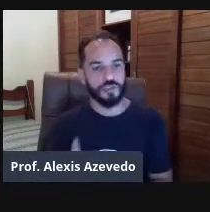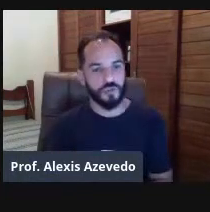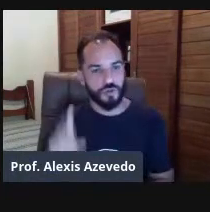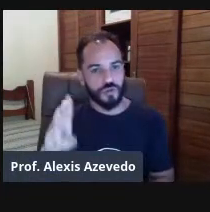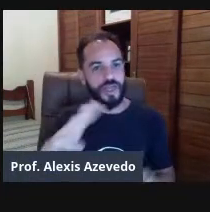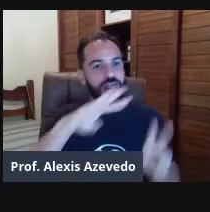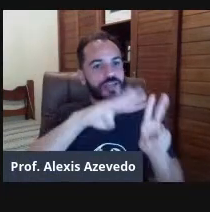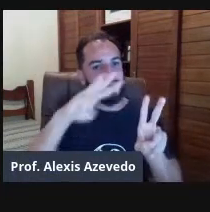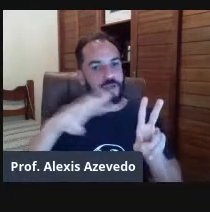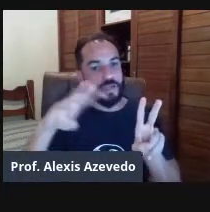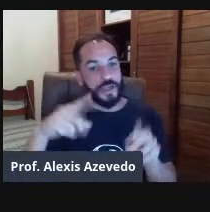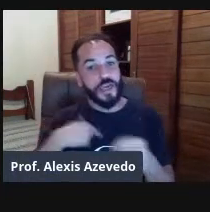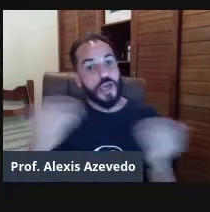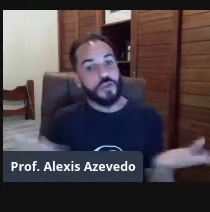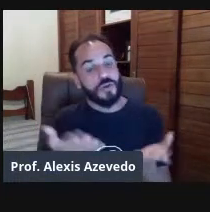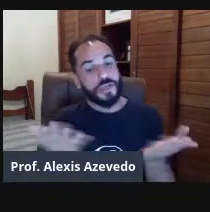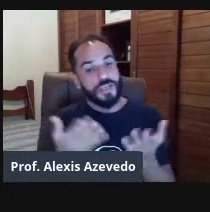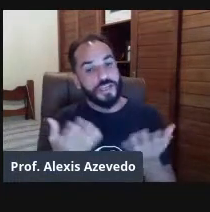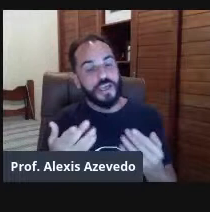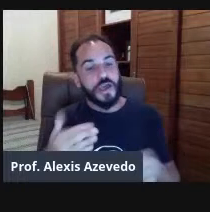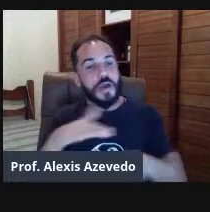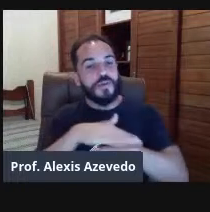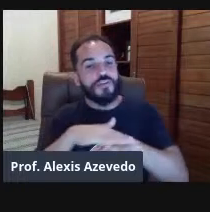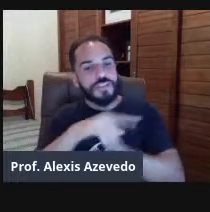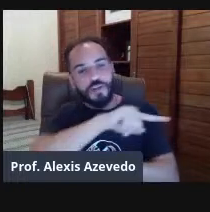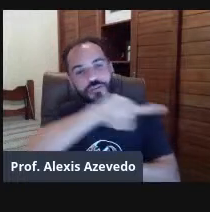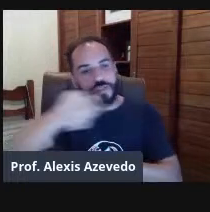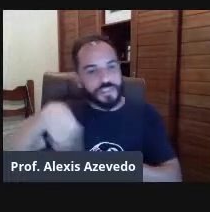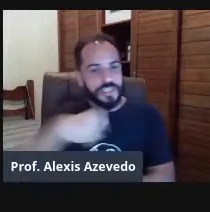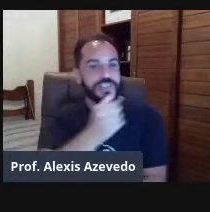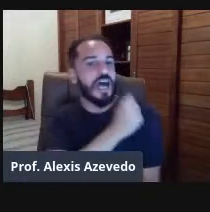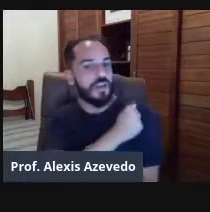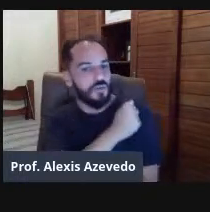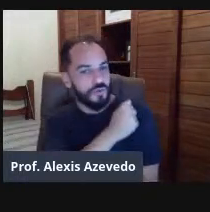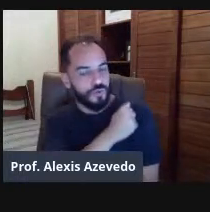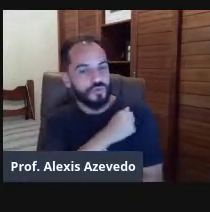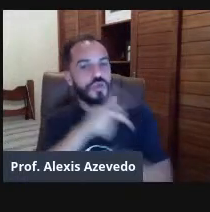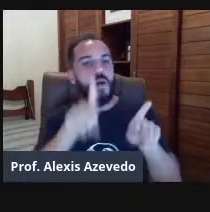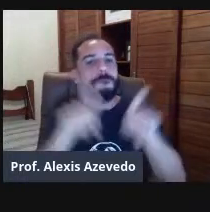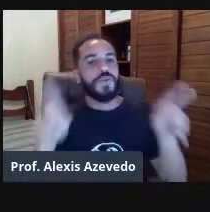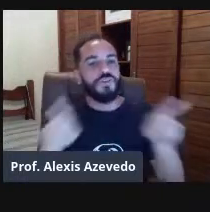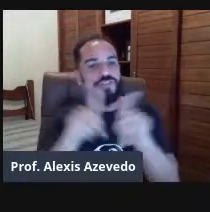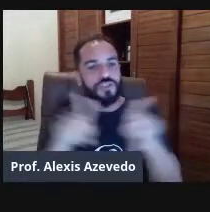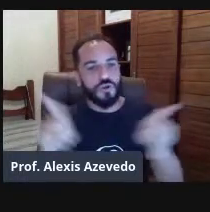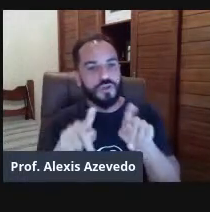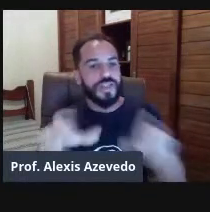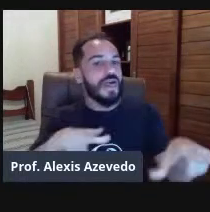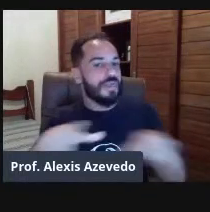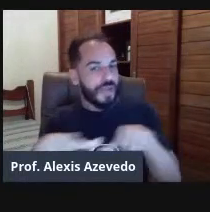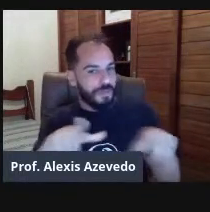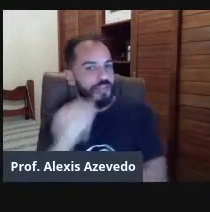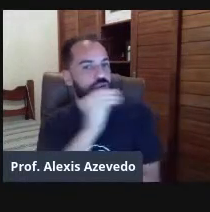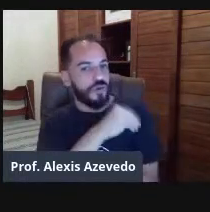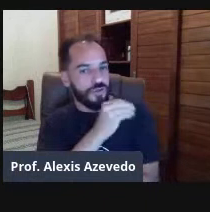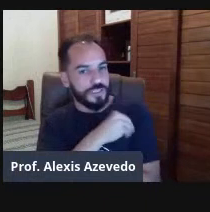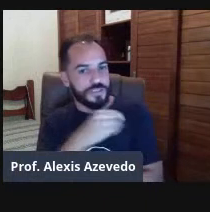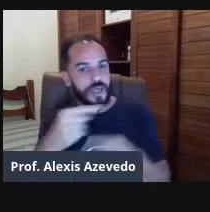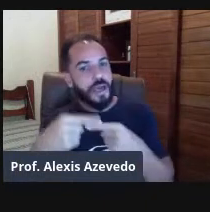Arapeng. Estou aqui para dar as boas-vindas para todos vocês, alunos, professores, funcionários, para esse